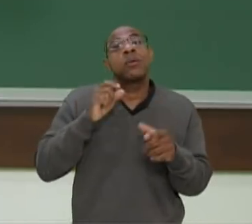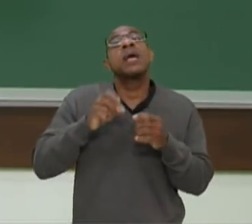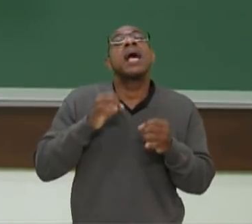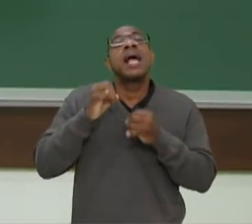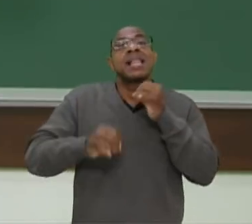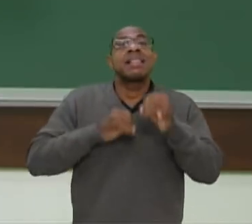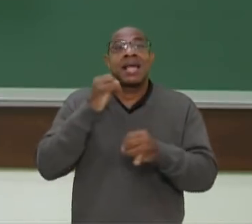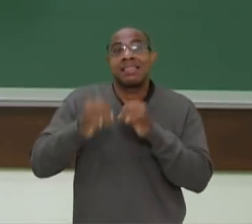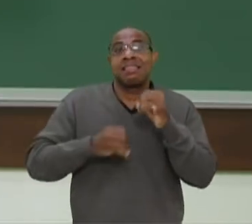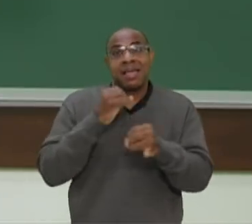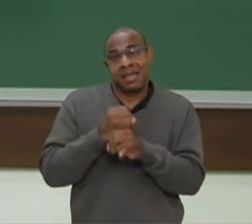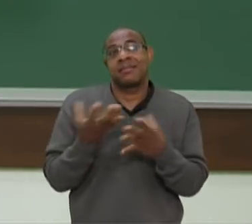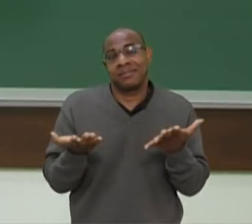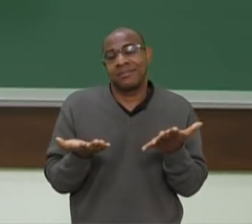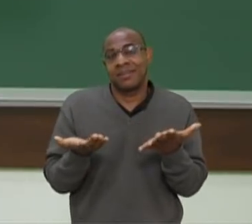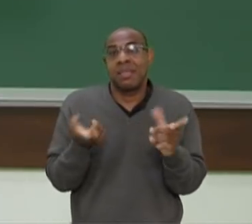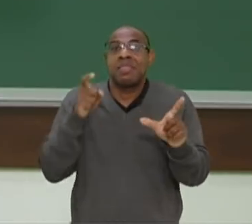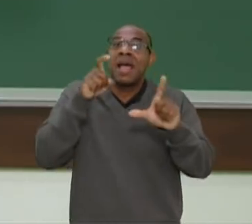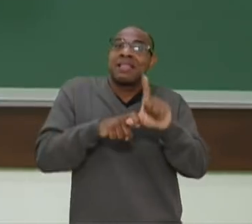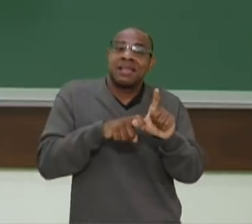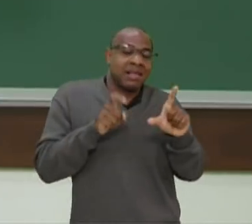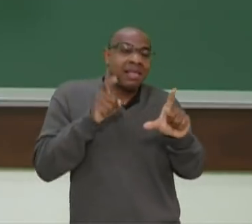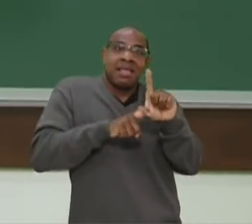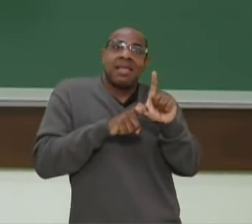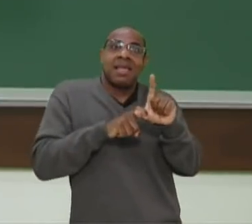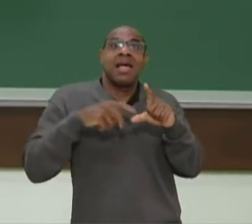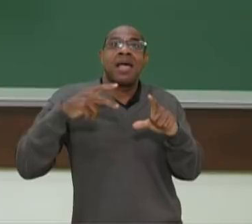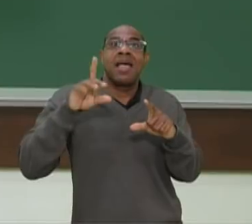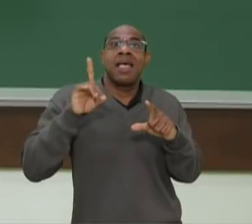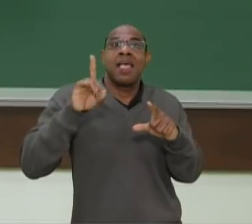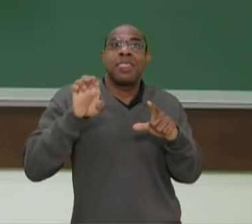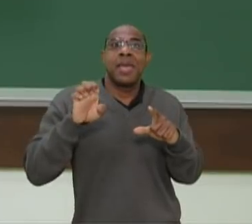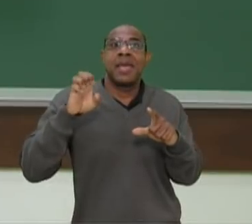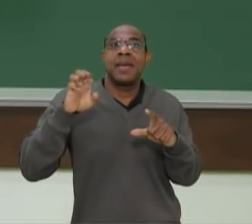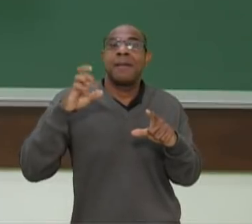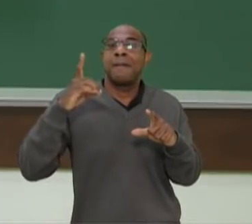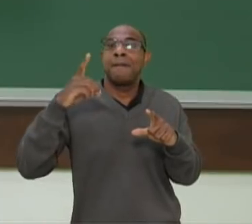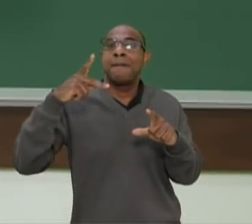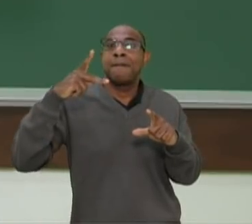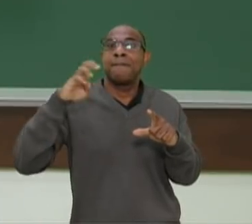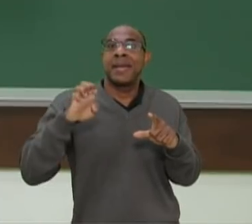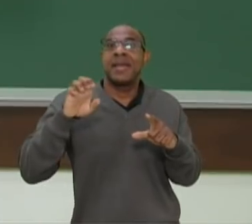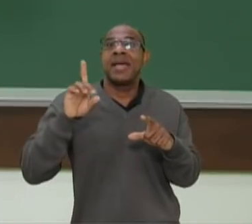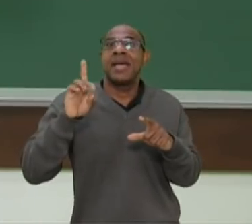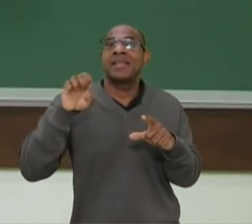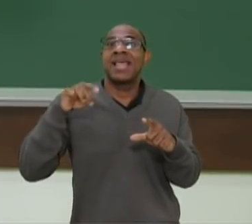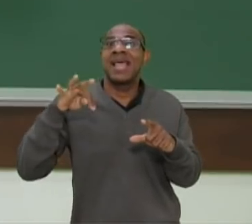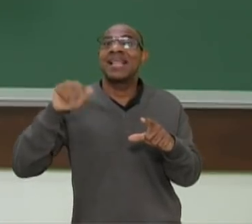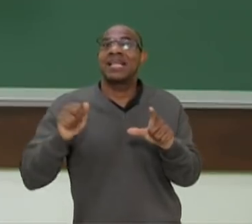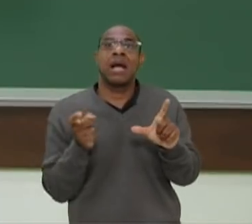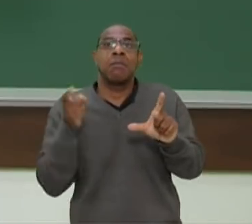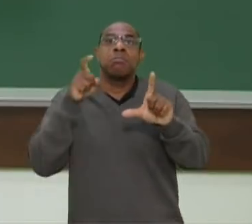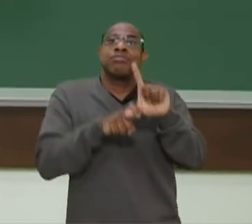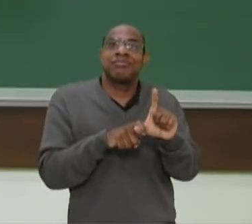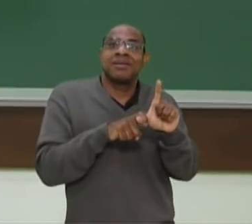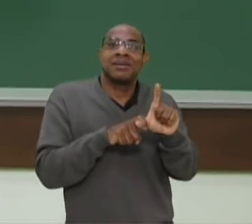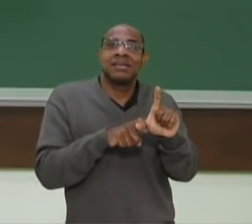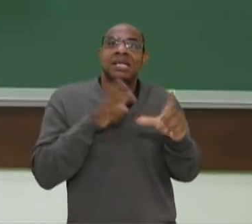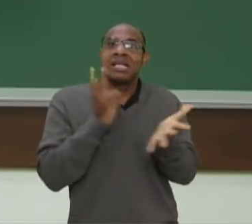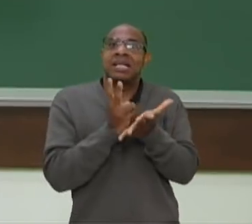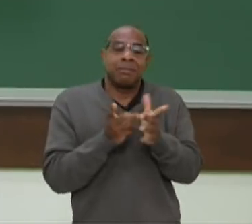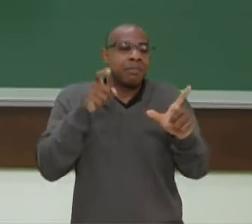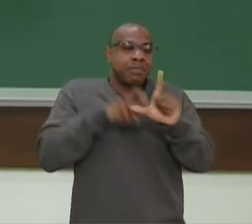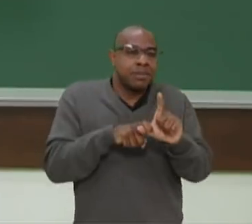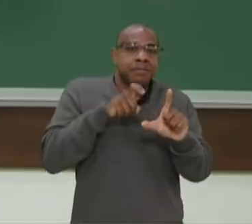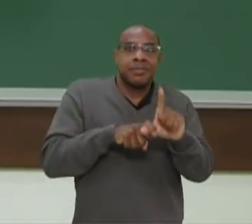né, quais são os sintomas, depois, quando a gente voltar para fazer a correção, você pode acrescentar com a